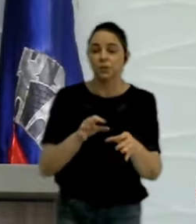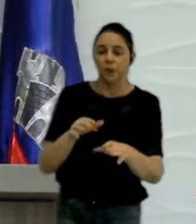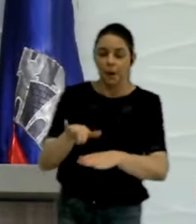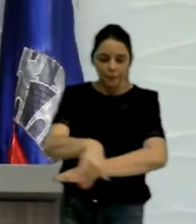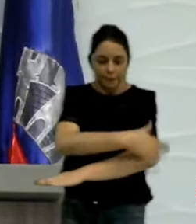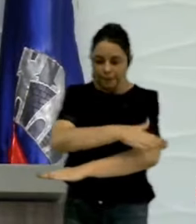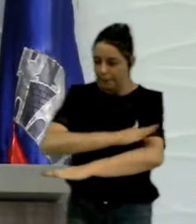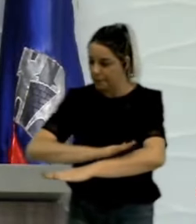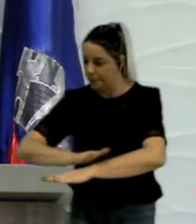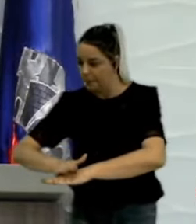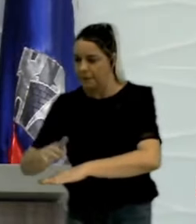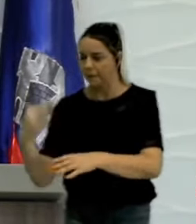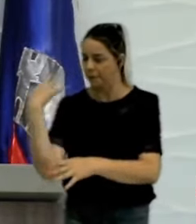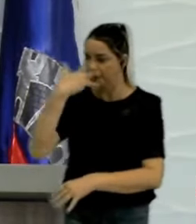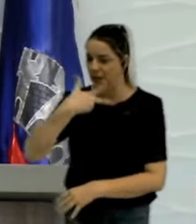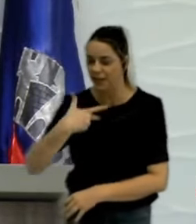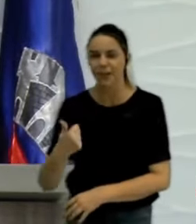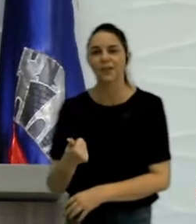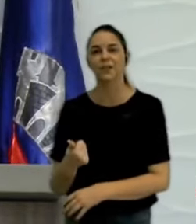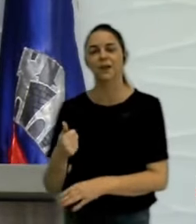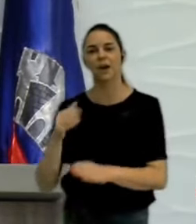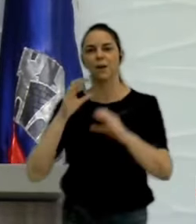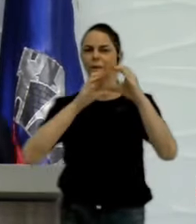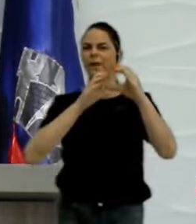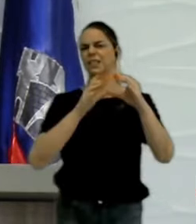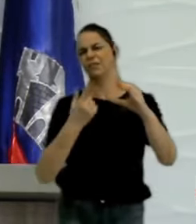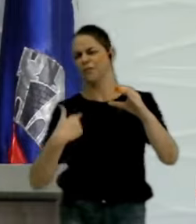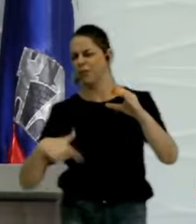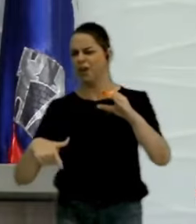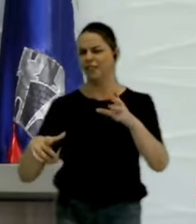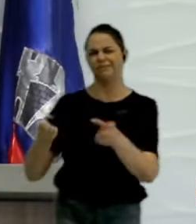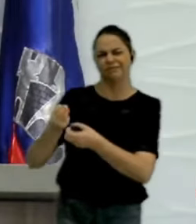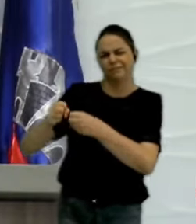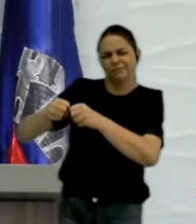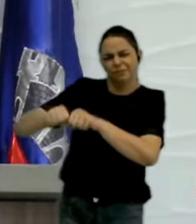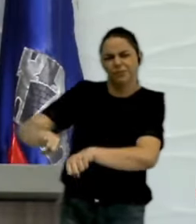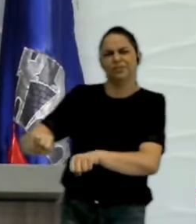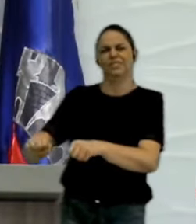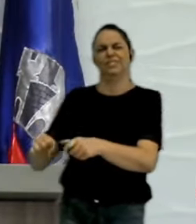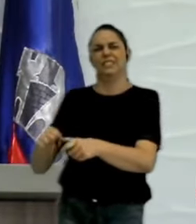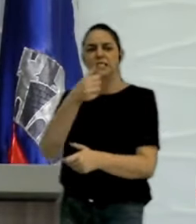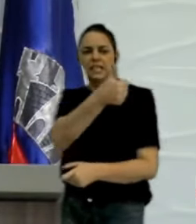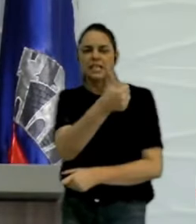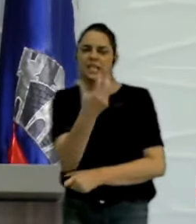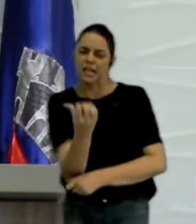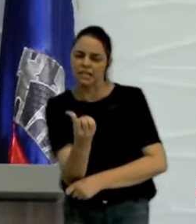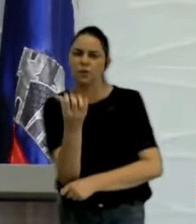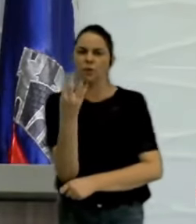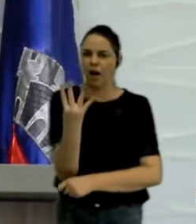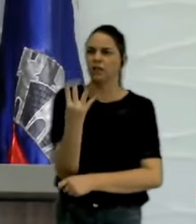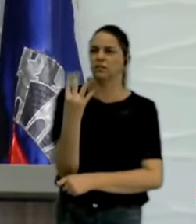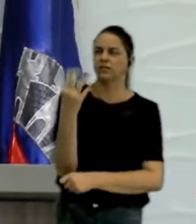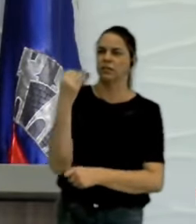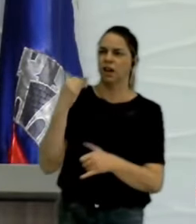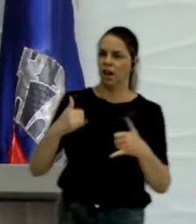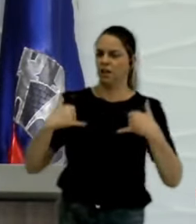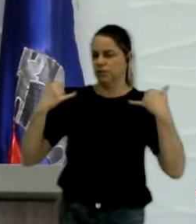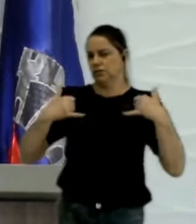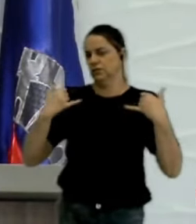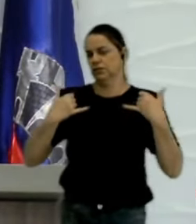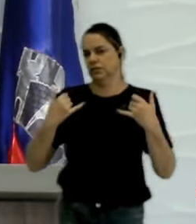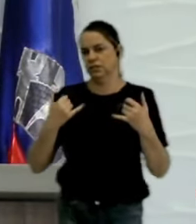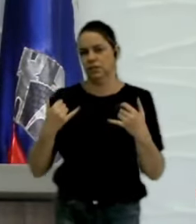tão bonito, e a Compesa foi lá, quebrou. 164 anos, muita gente que vai vir,